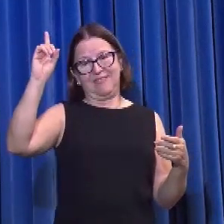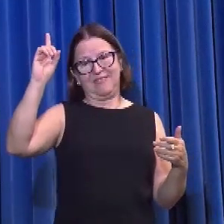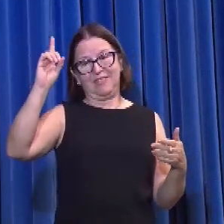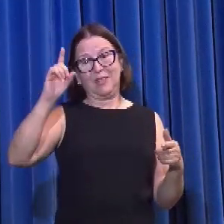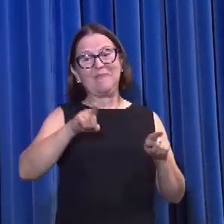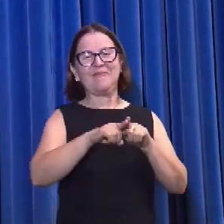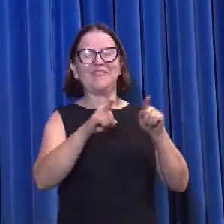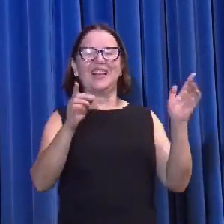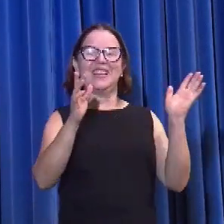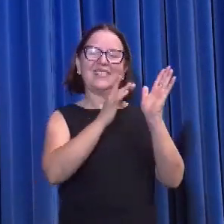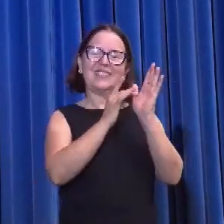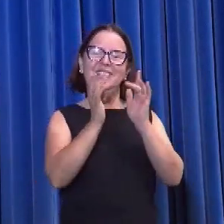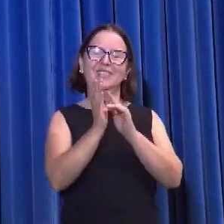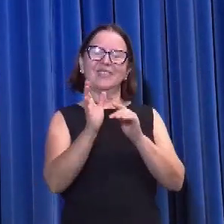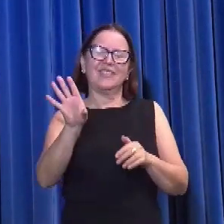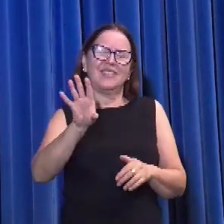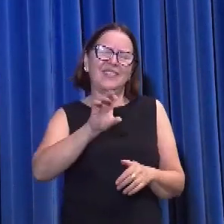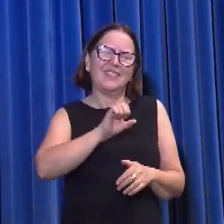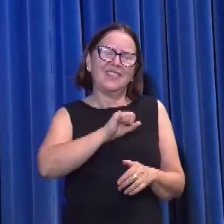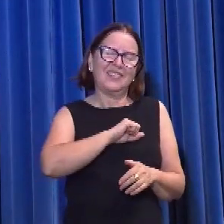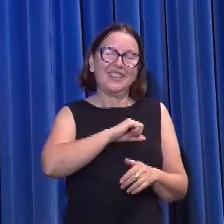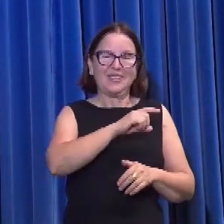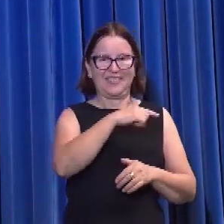Entretanto, Jesus nos ama.